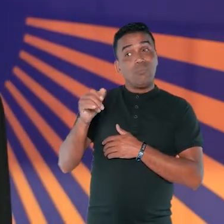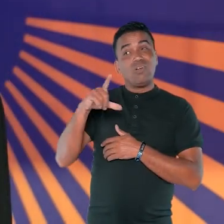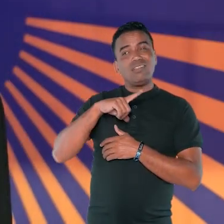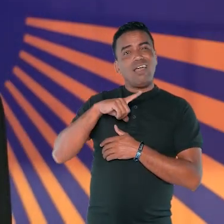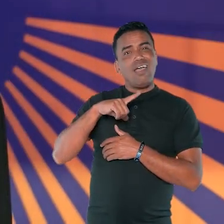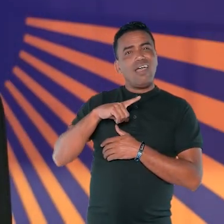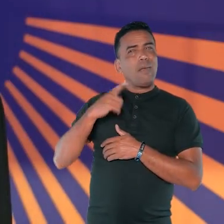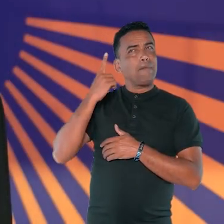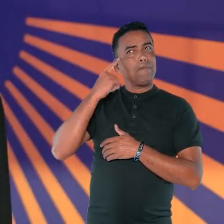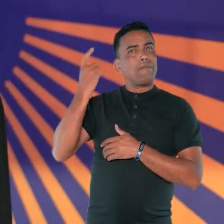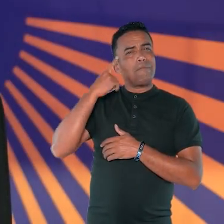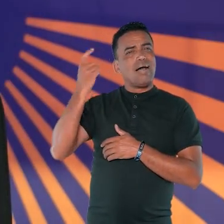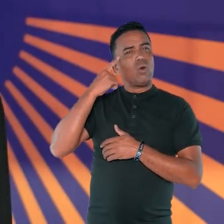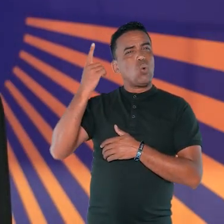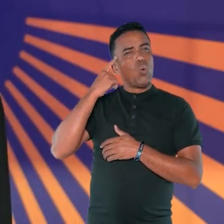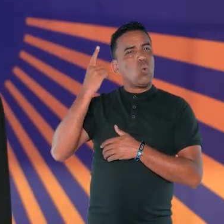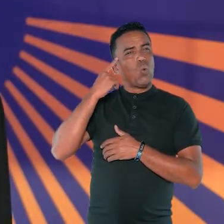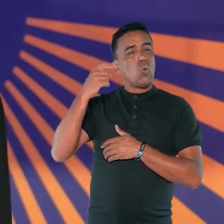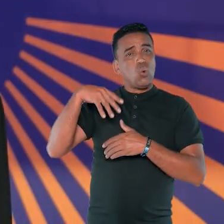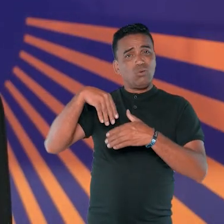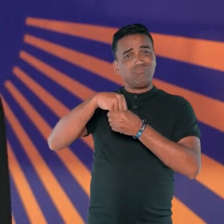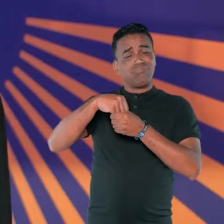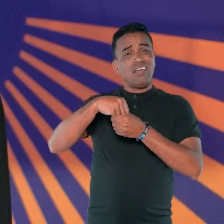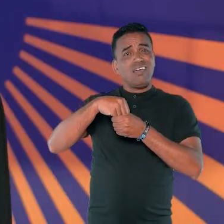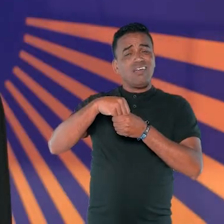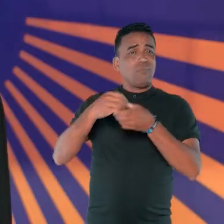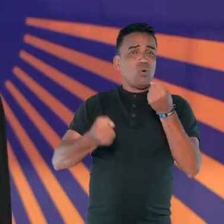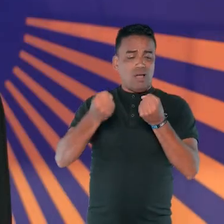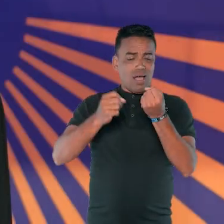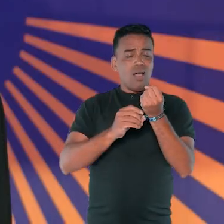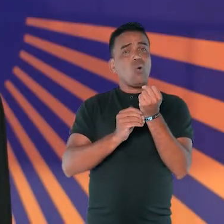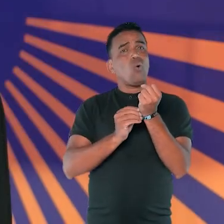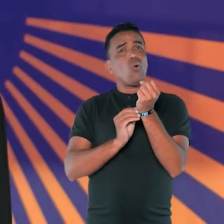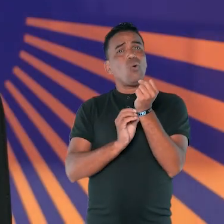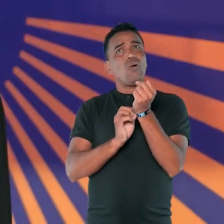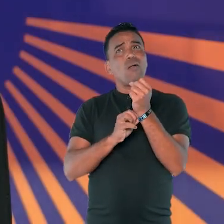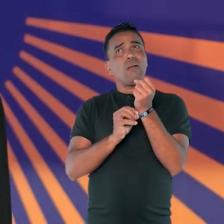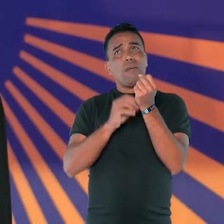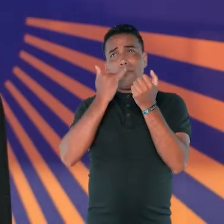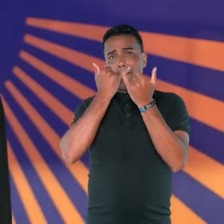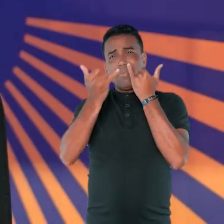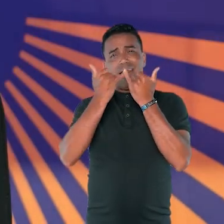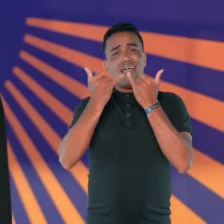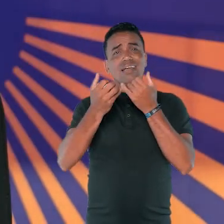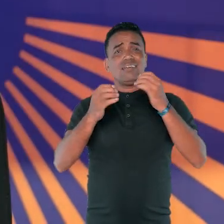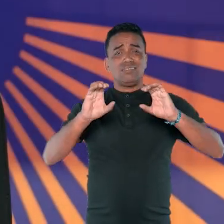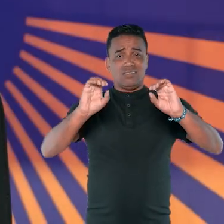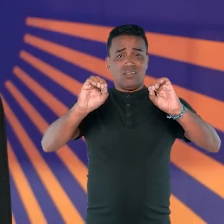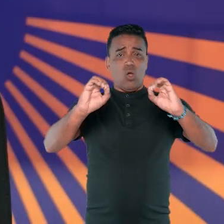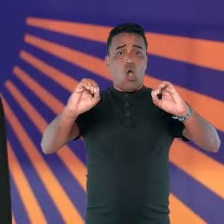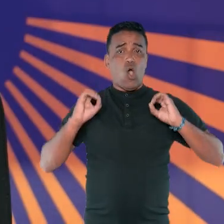um batuque, um ruído, eu acho que é perto da roda traseira, não sei muito